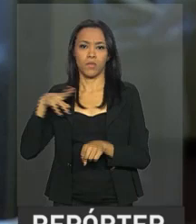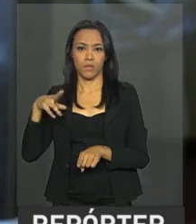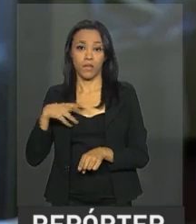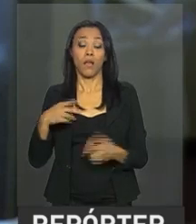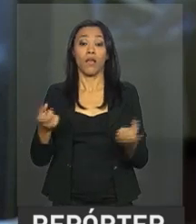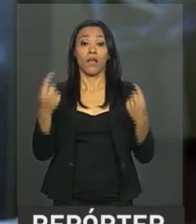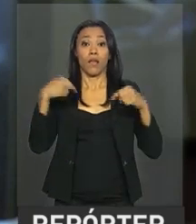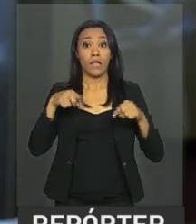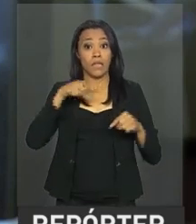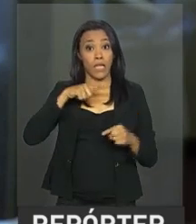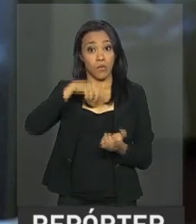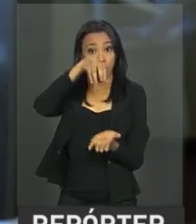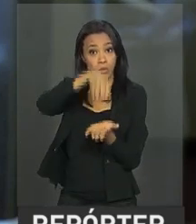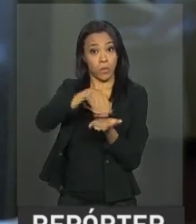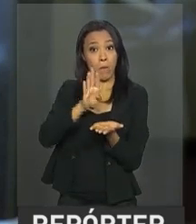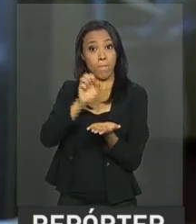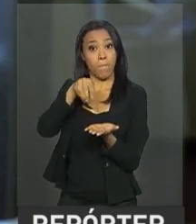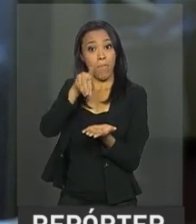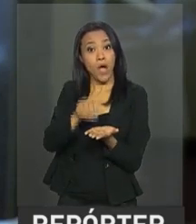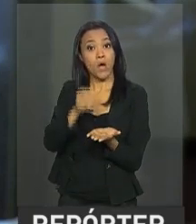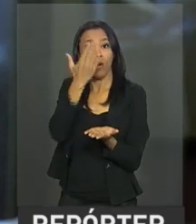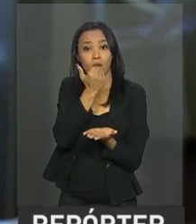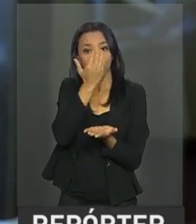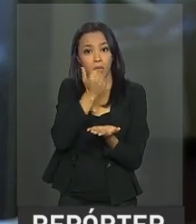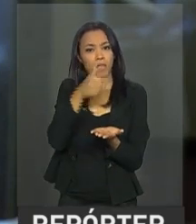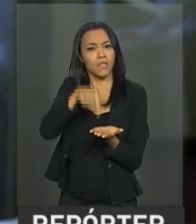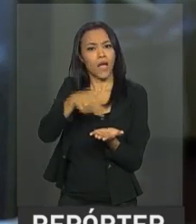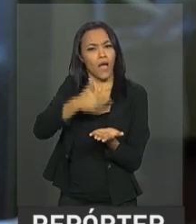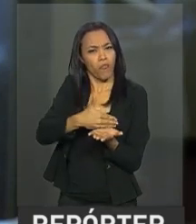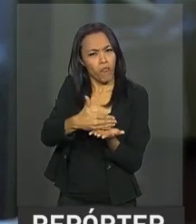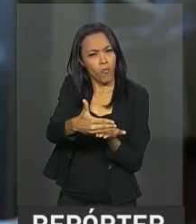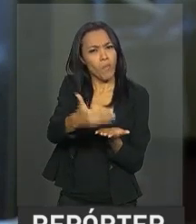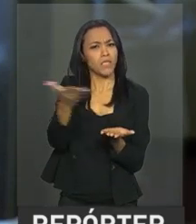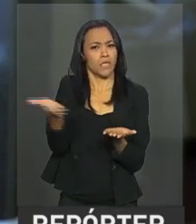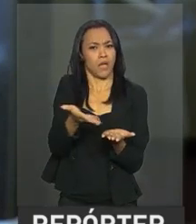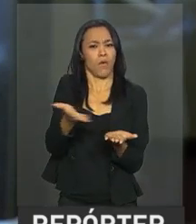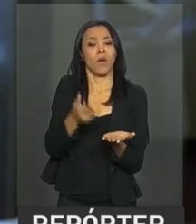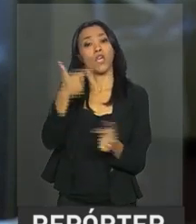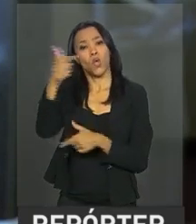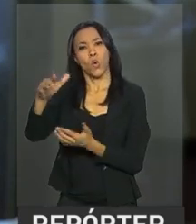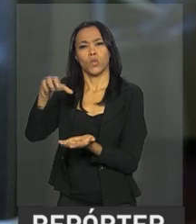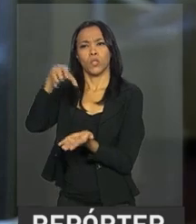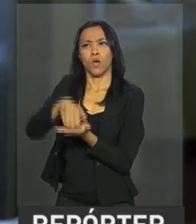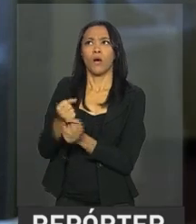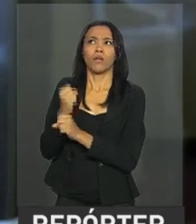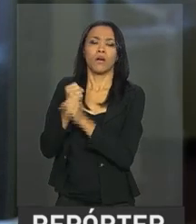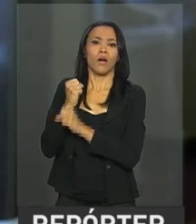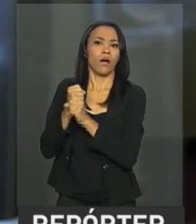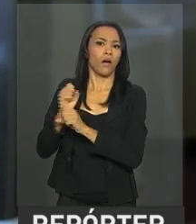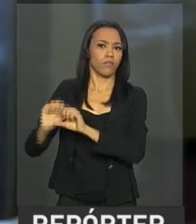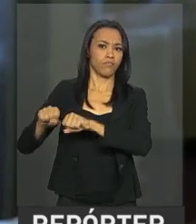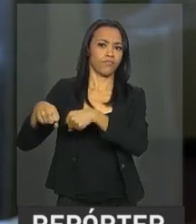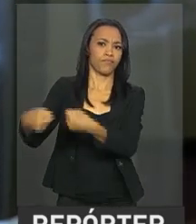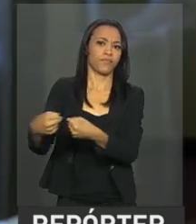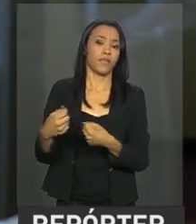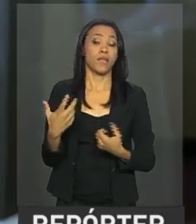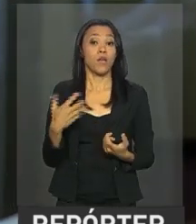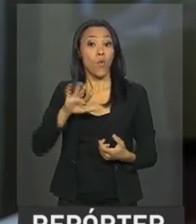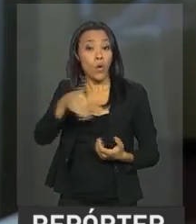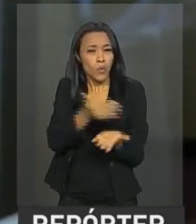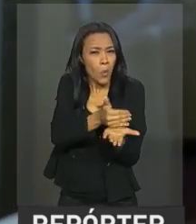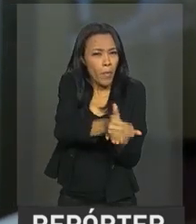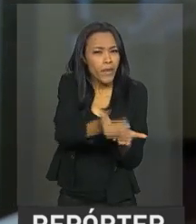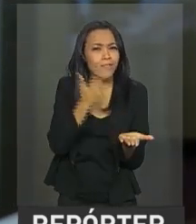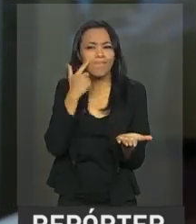de alimentos muito fortalecidos e bancos que estão iniciando. E quando a gente está iniciando, a gente sempre tenta buscar